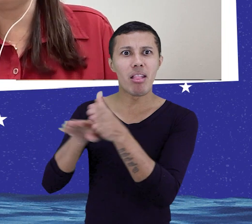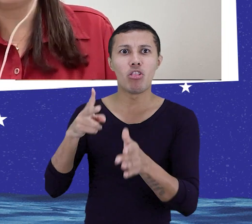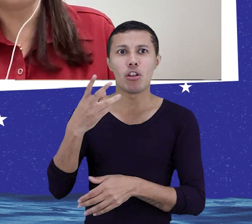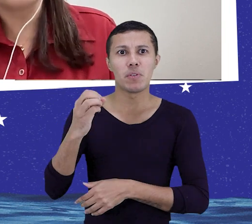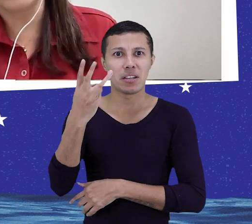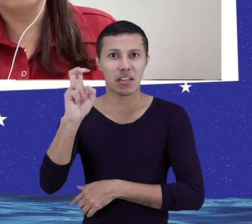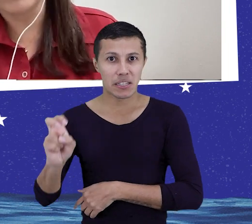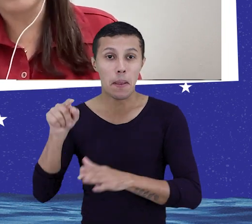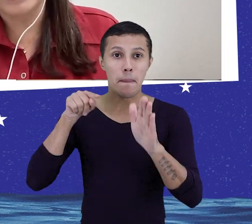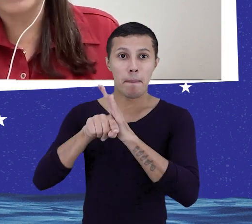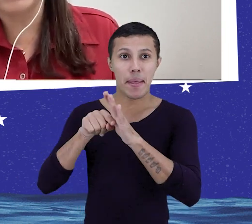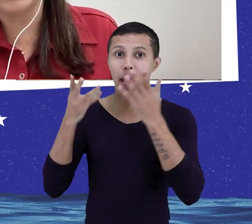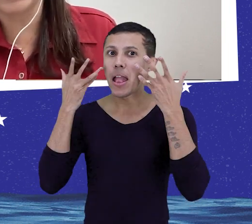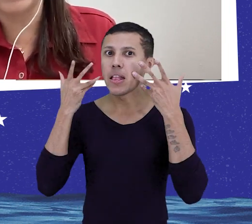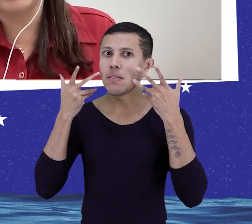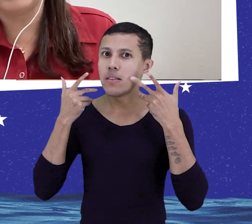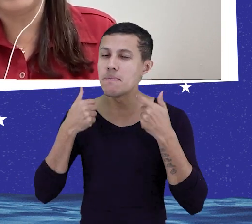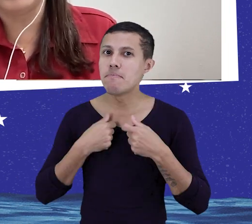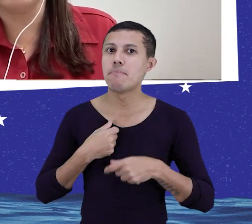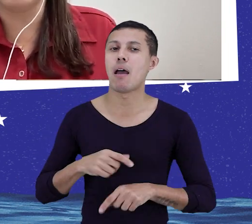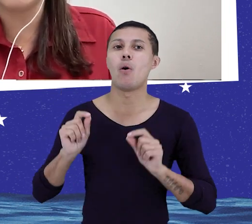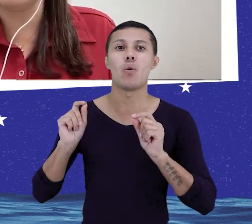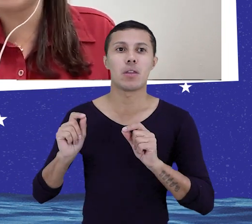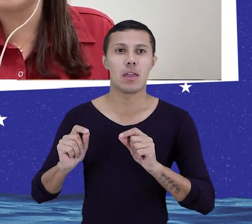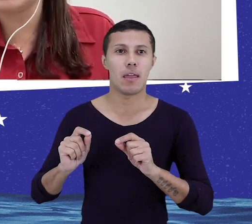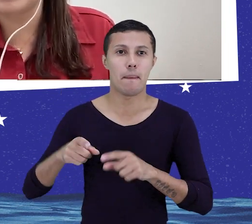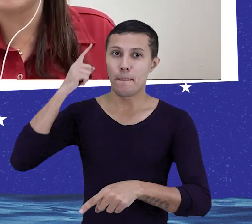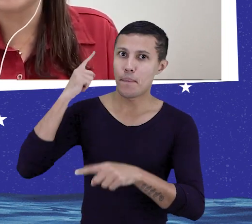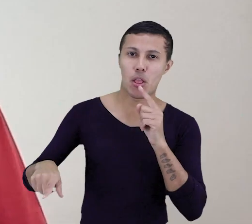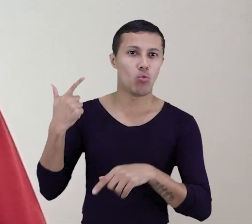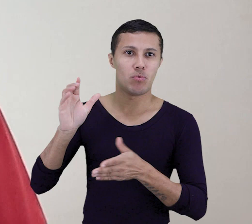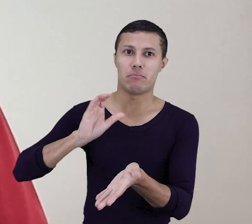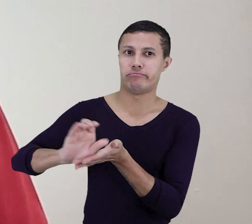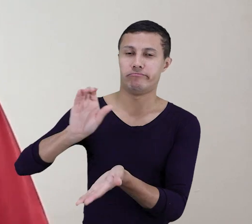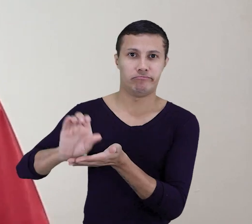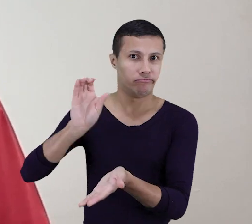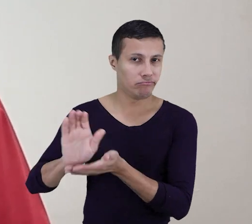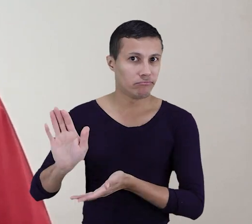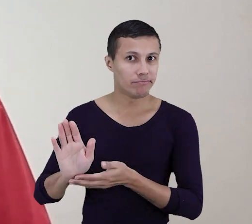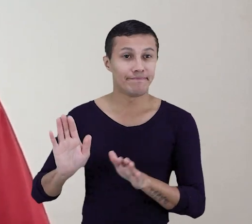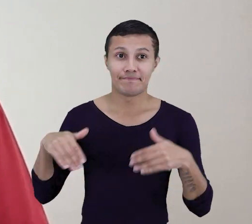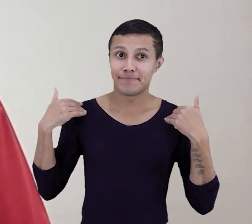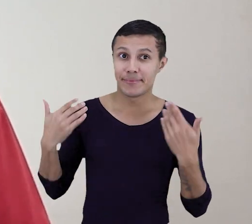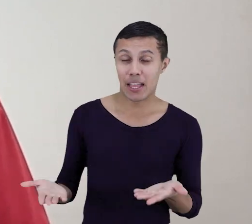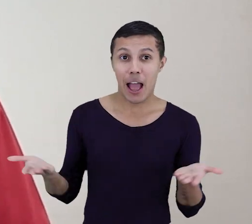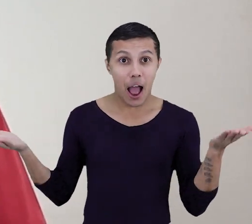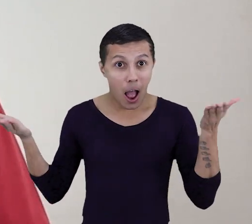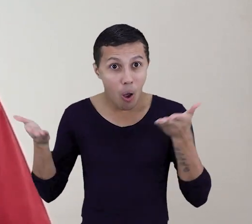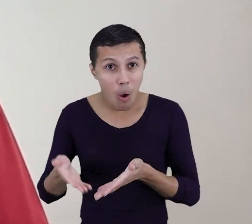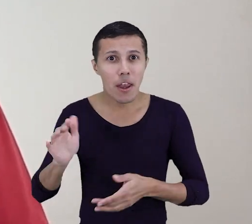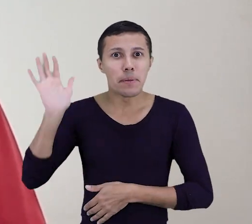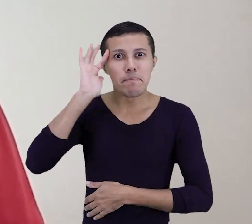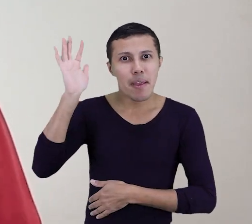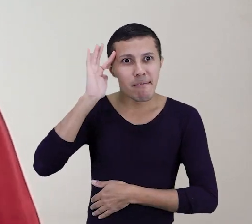pesquisas envolvendo animais elas não vão ser mais, não vão receber mais financiamento. Então, exatamente